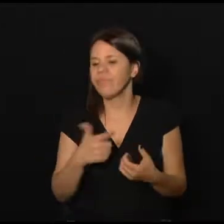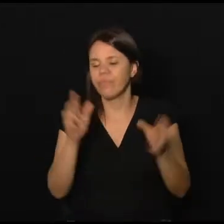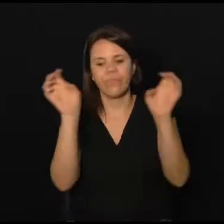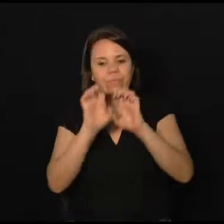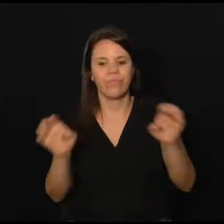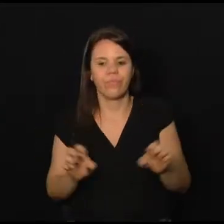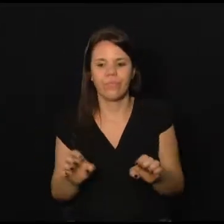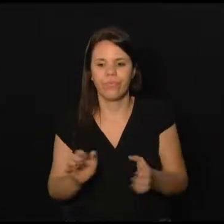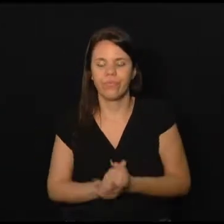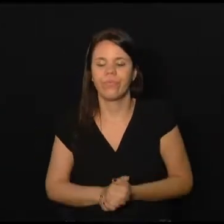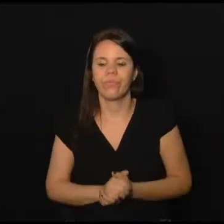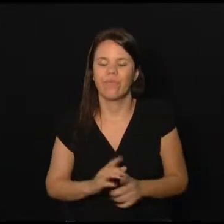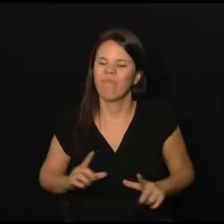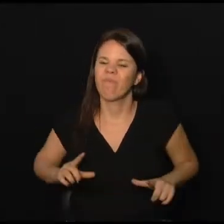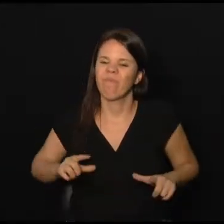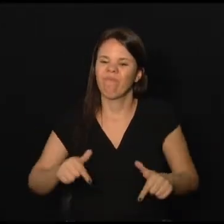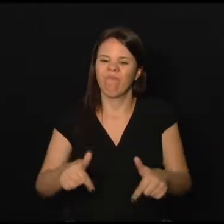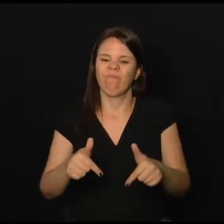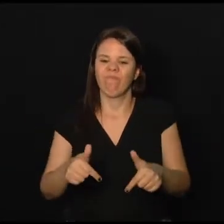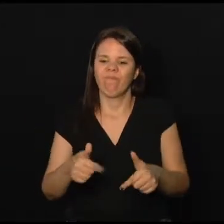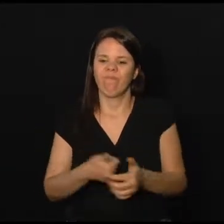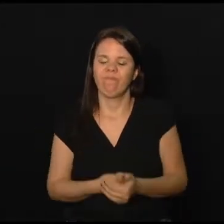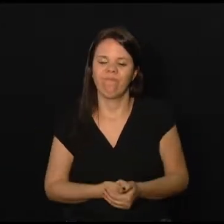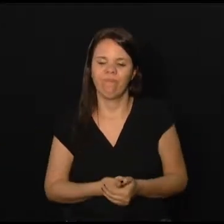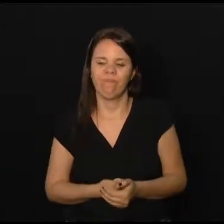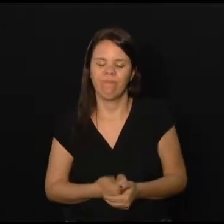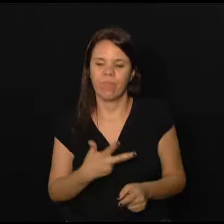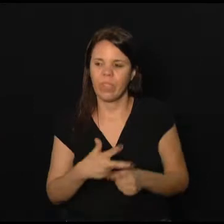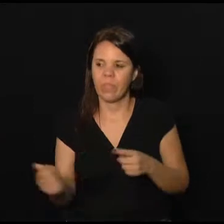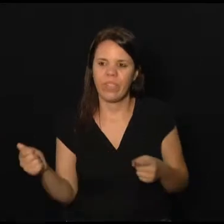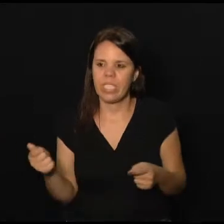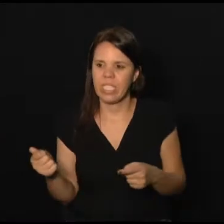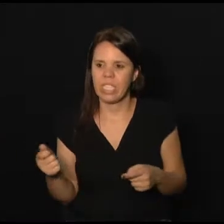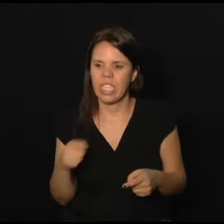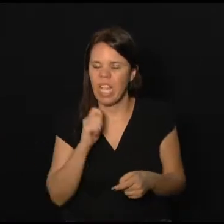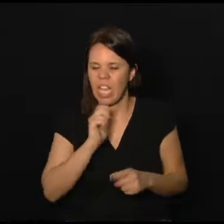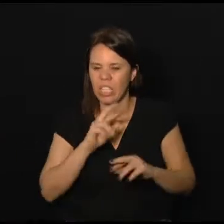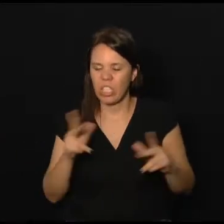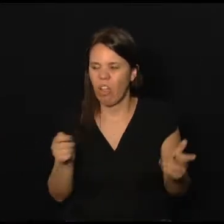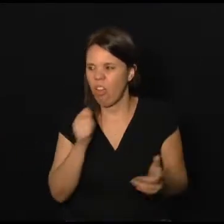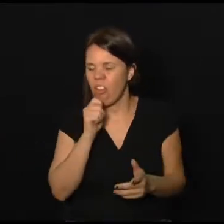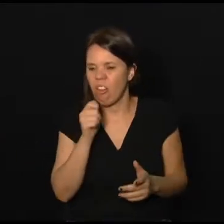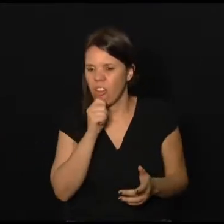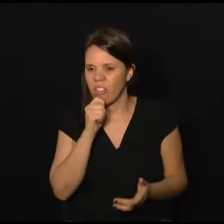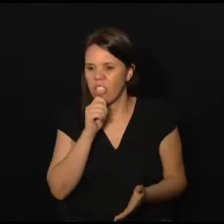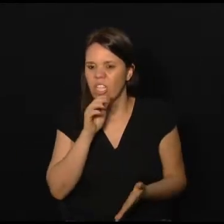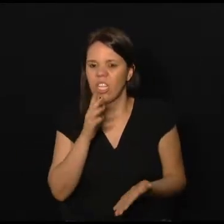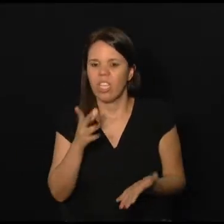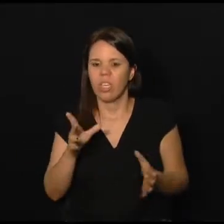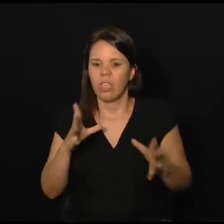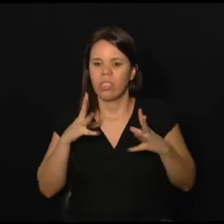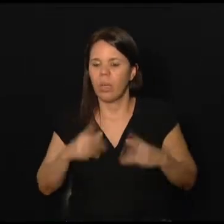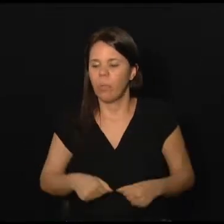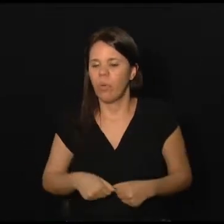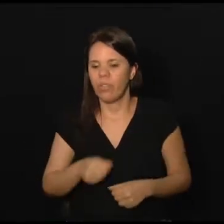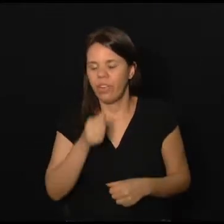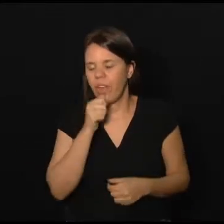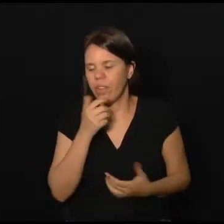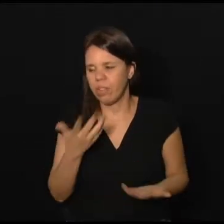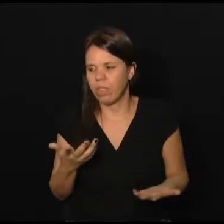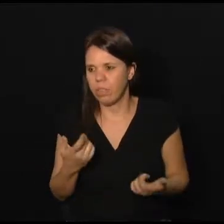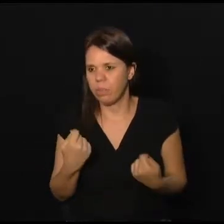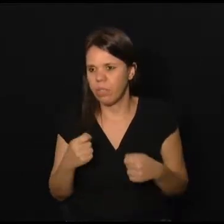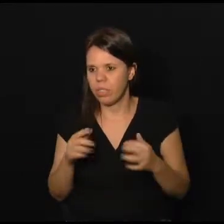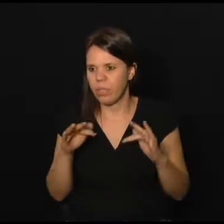estrutura para enfrentar, né? Nem saiu da crise de abstinência ainda, né? Então, precisa de ajuda e a família